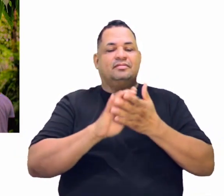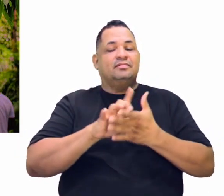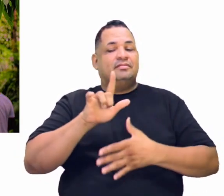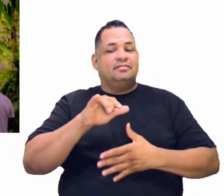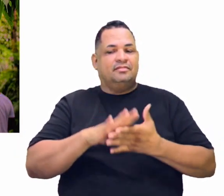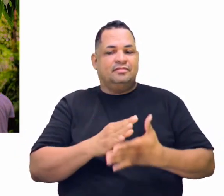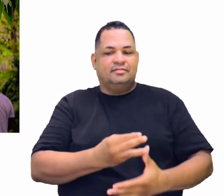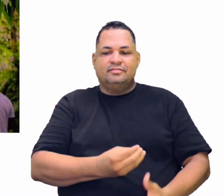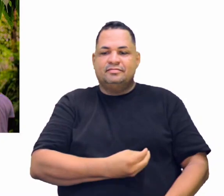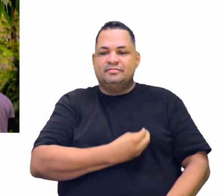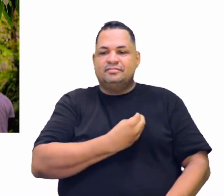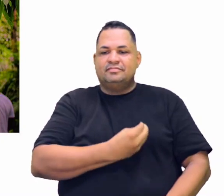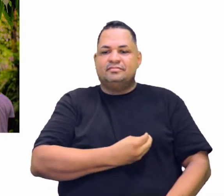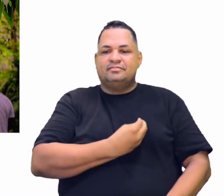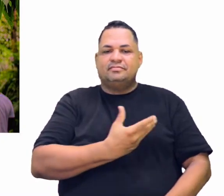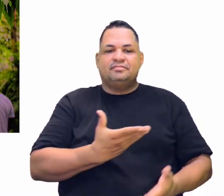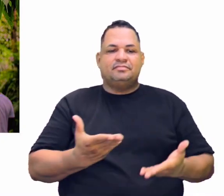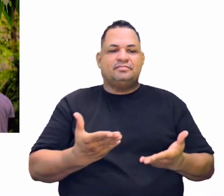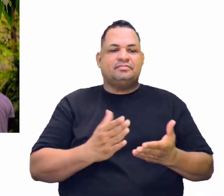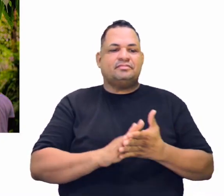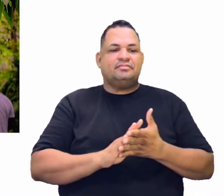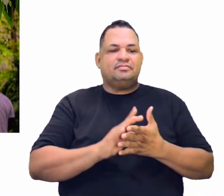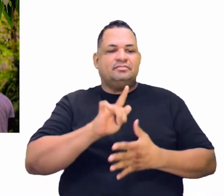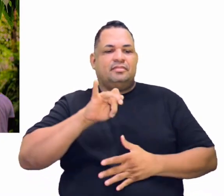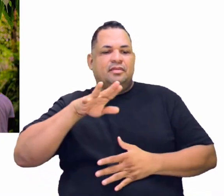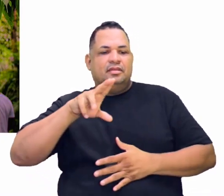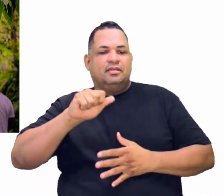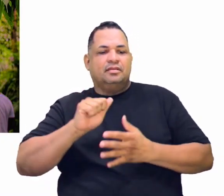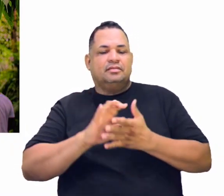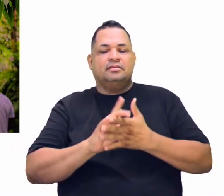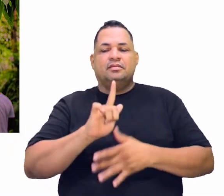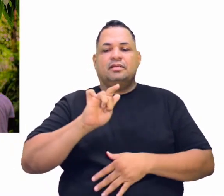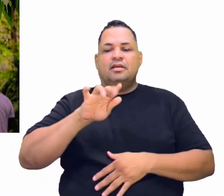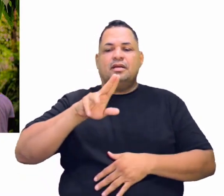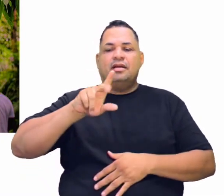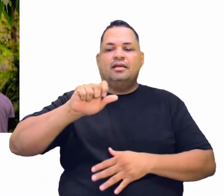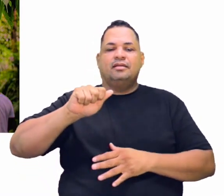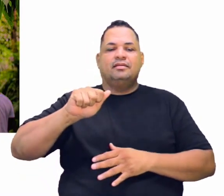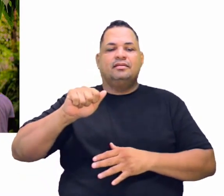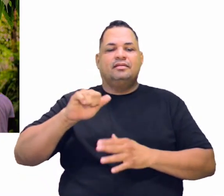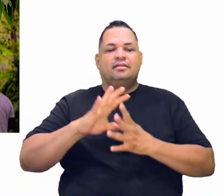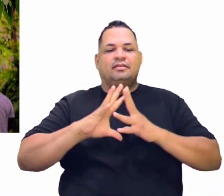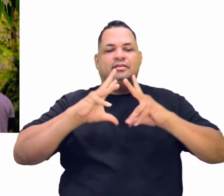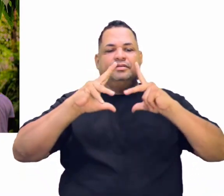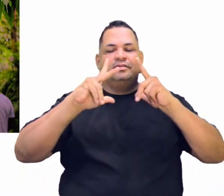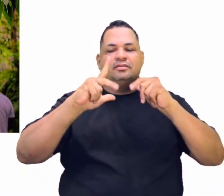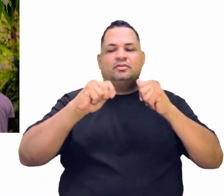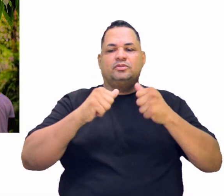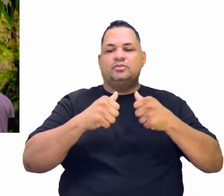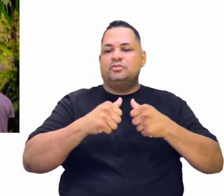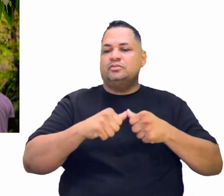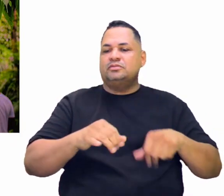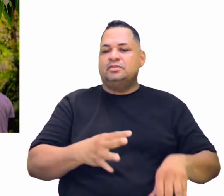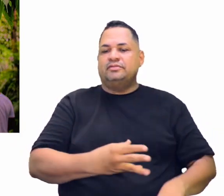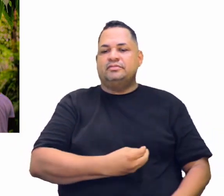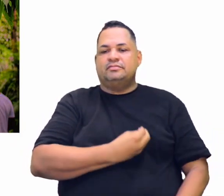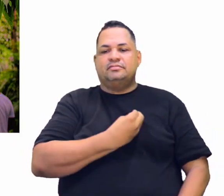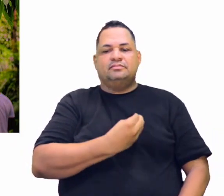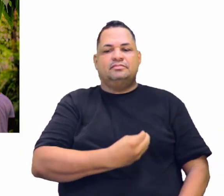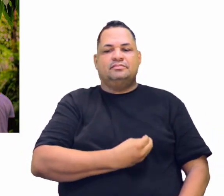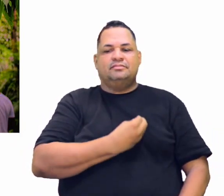Tudo é o mesmo ser. Gaia, Gaia, tudo